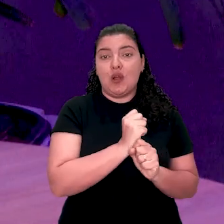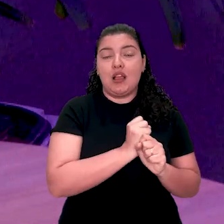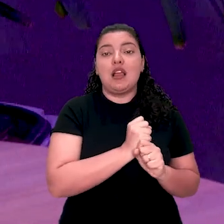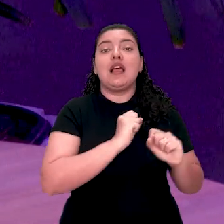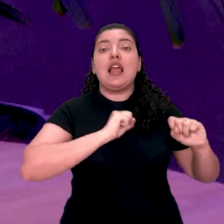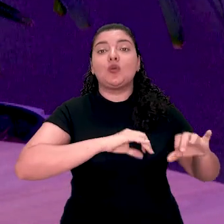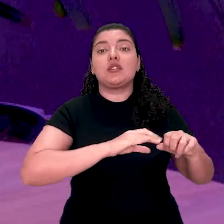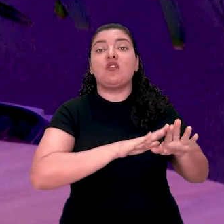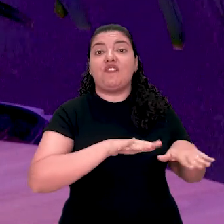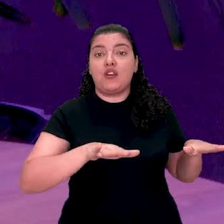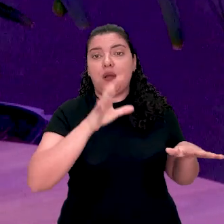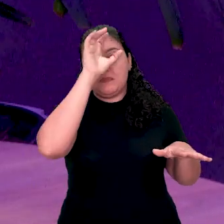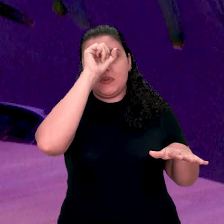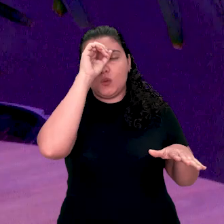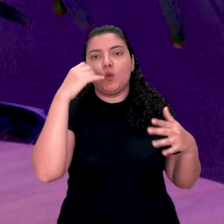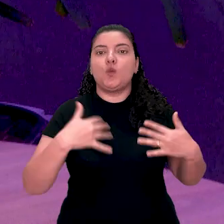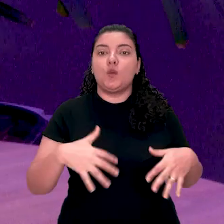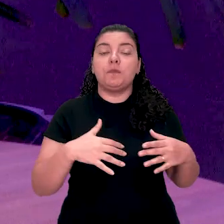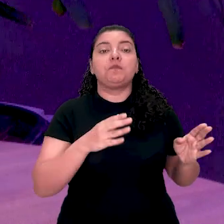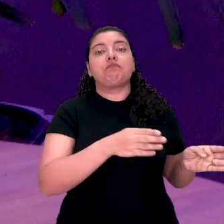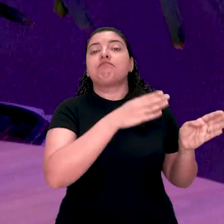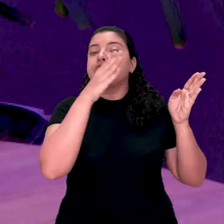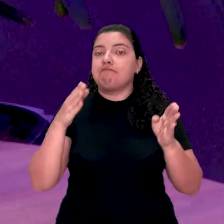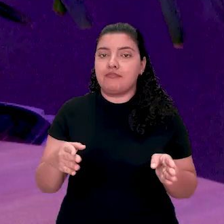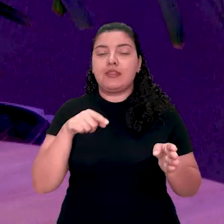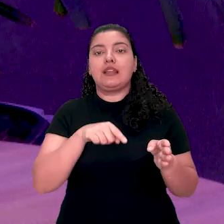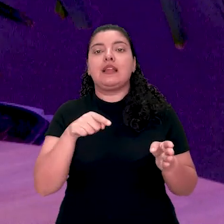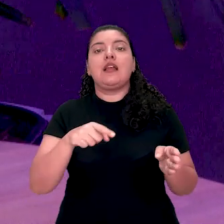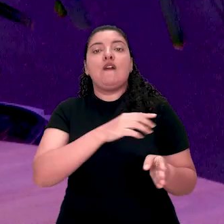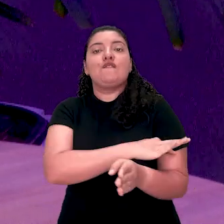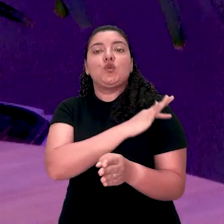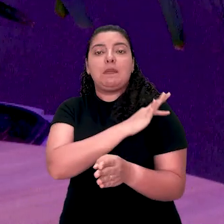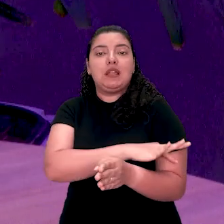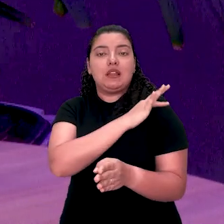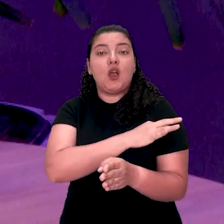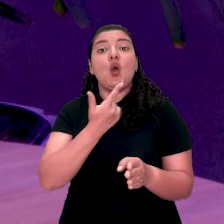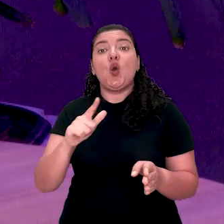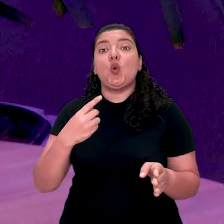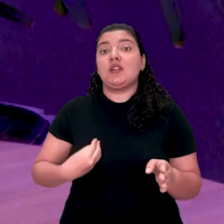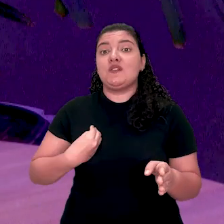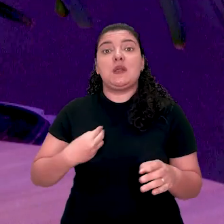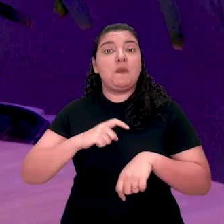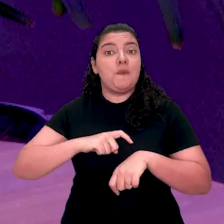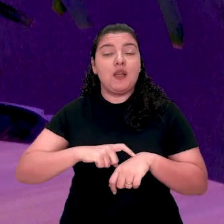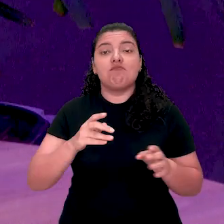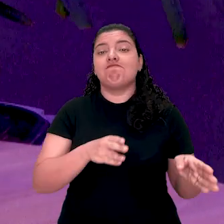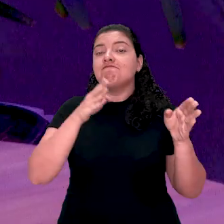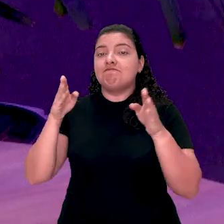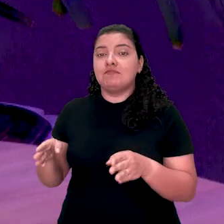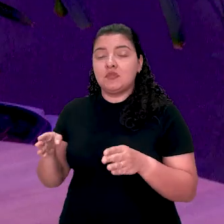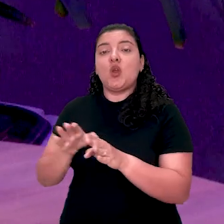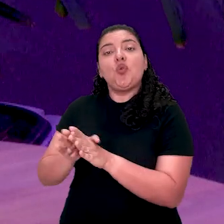educação infantil, sim, que eu aprendi muito lá. Quando eu fui para o ensino fundamental, que foi outra virada de chave. Quando eu fui